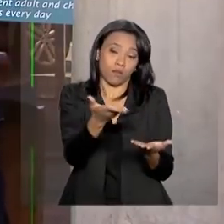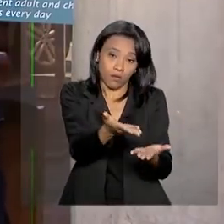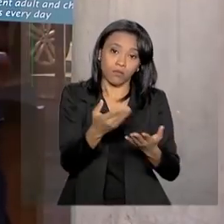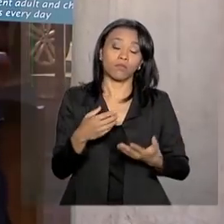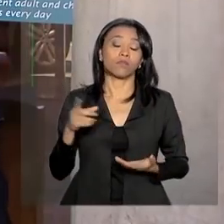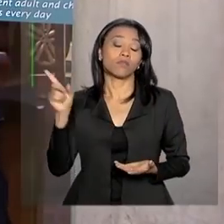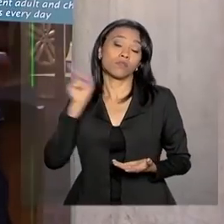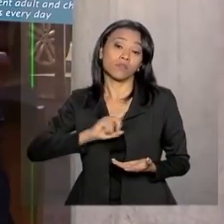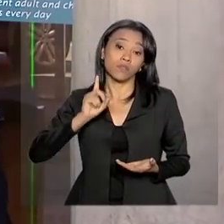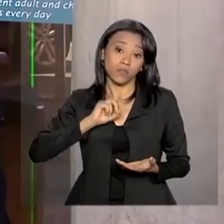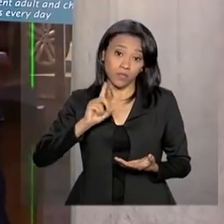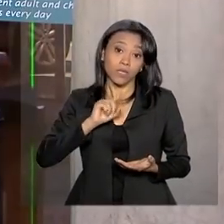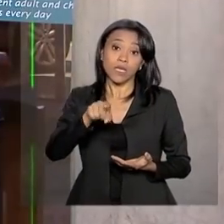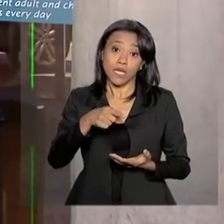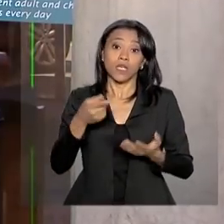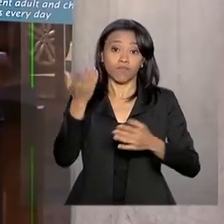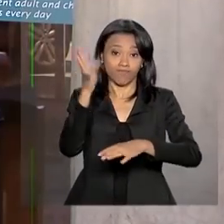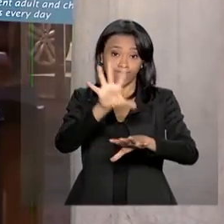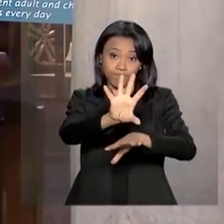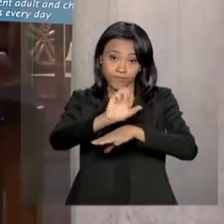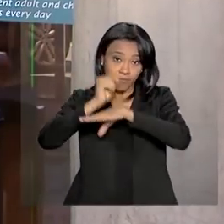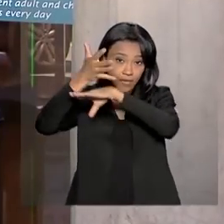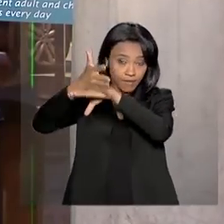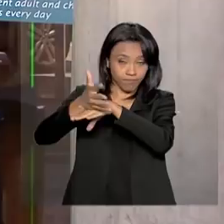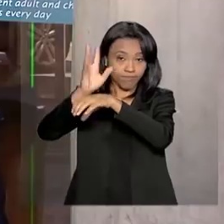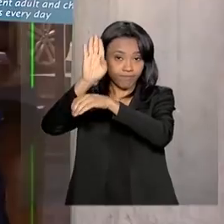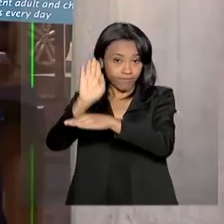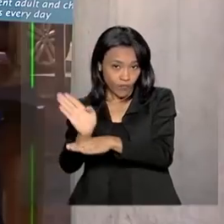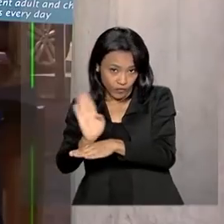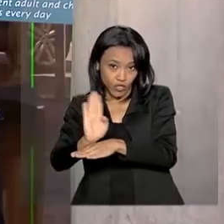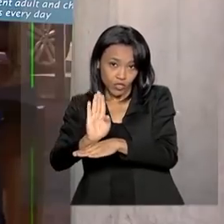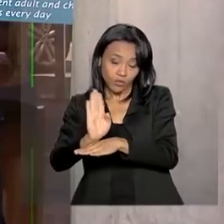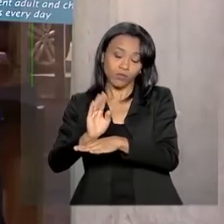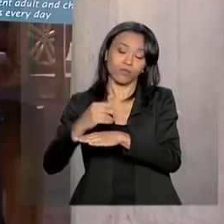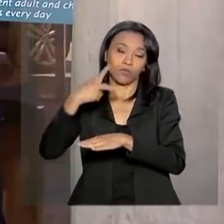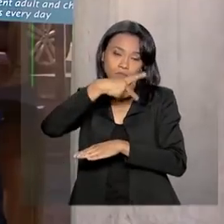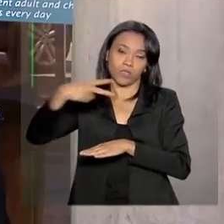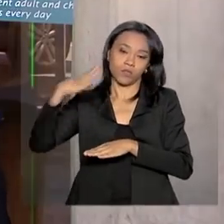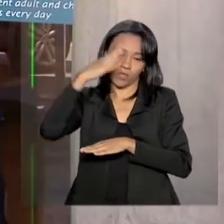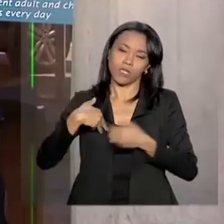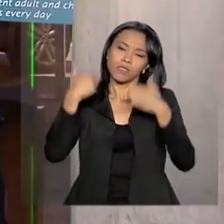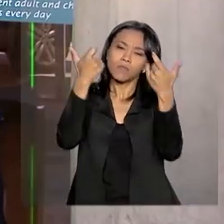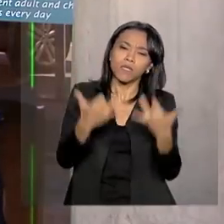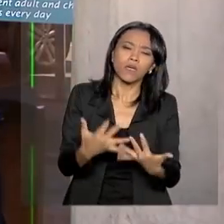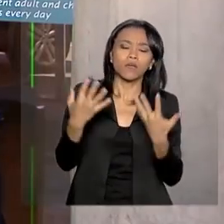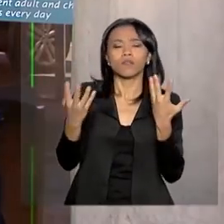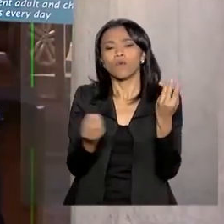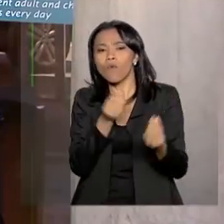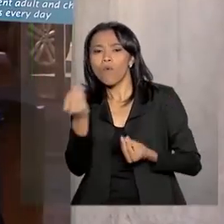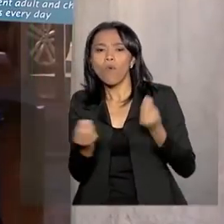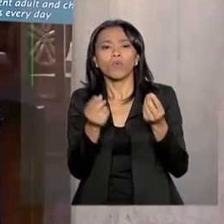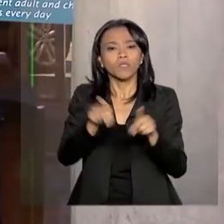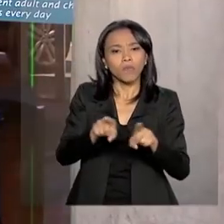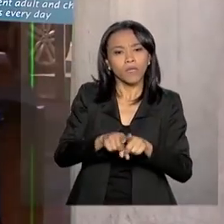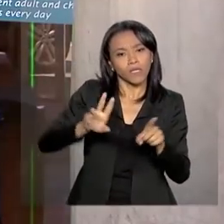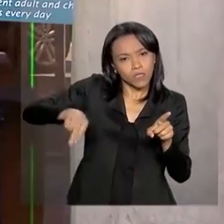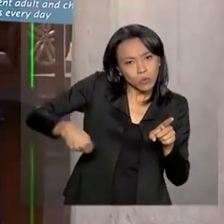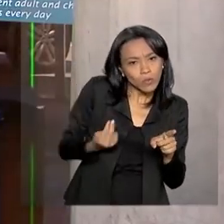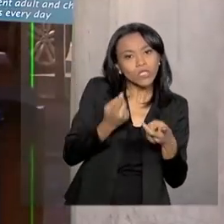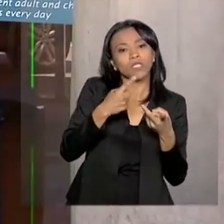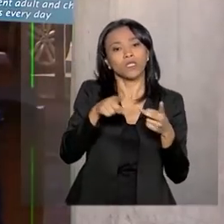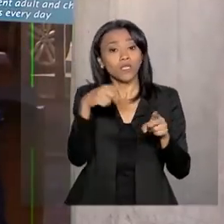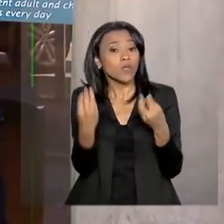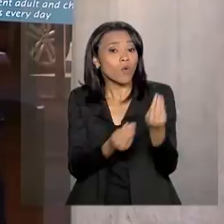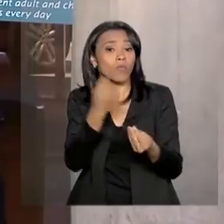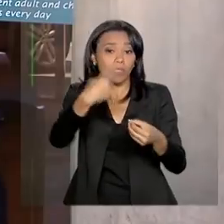gravou para as redes sociais, falando da situação de Brumadinho, falando também das expectativas em relação ao procedimento de hoje, o